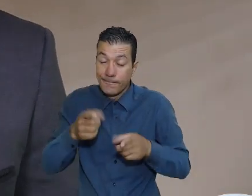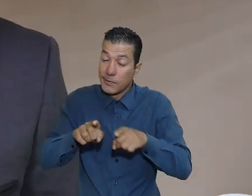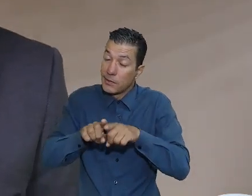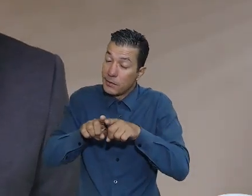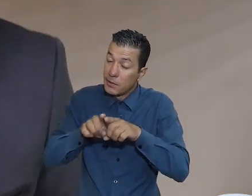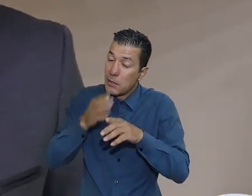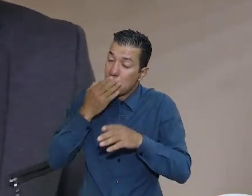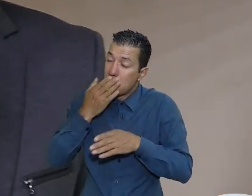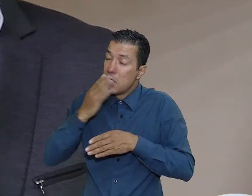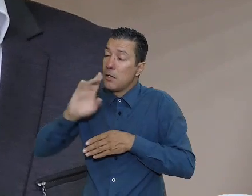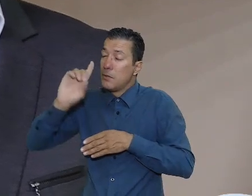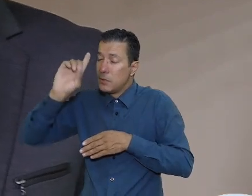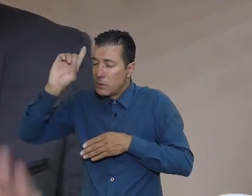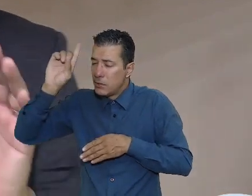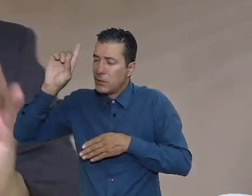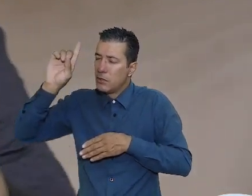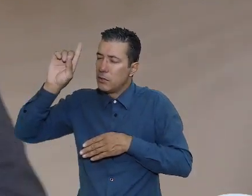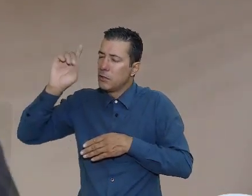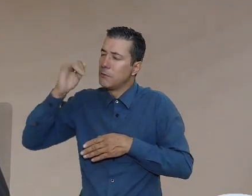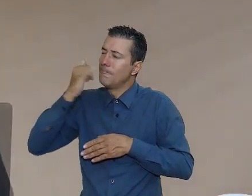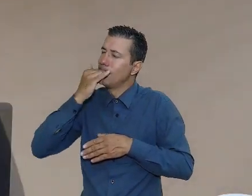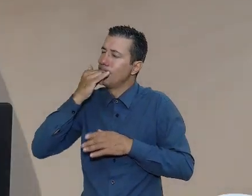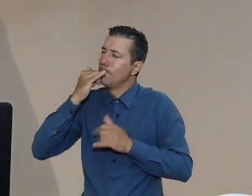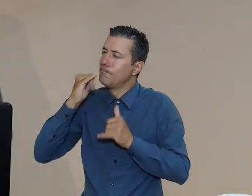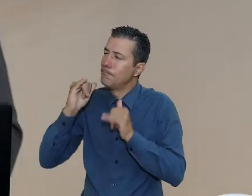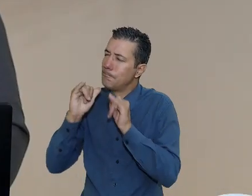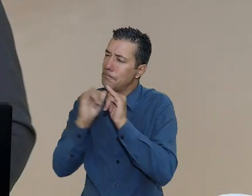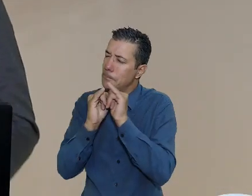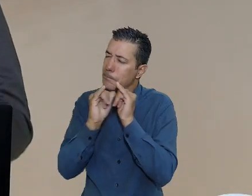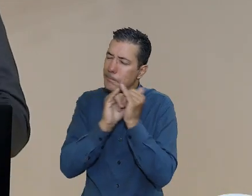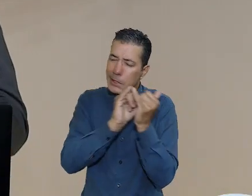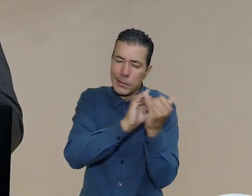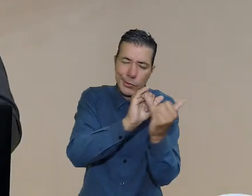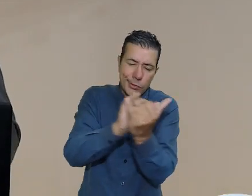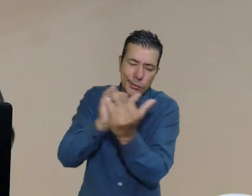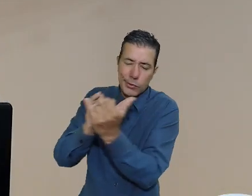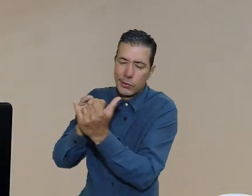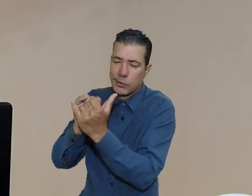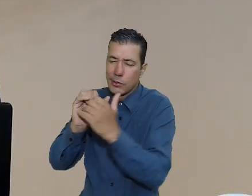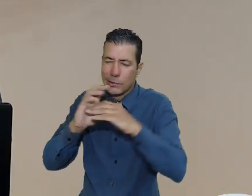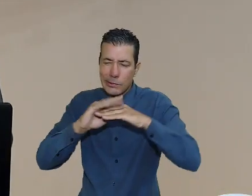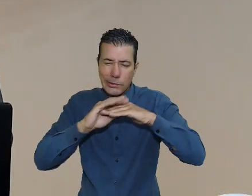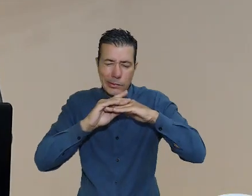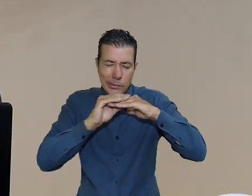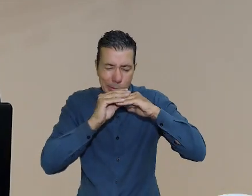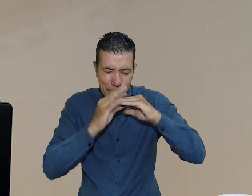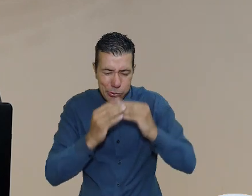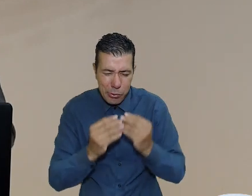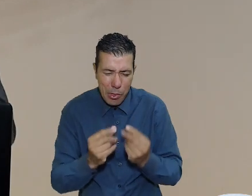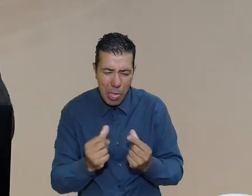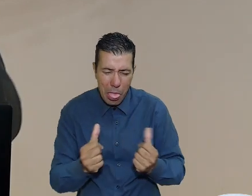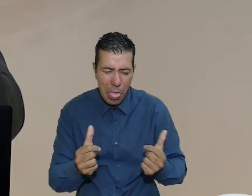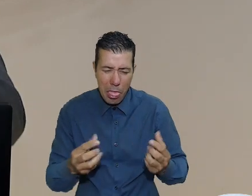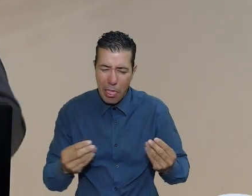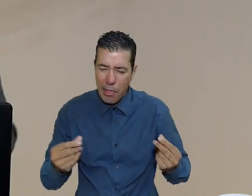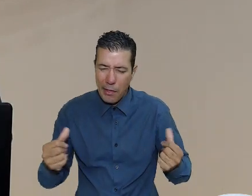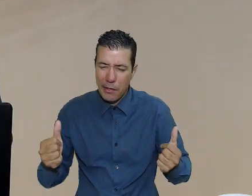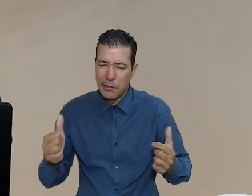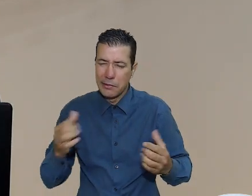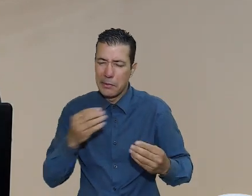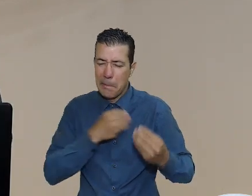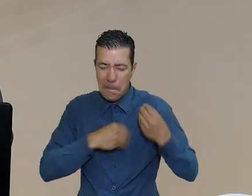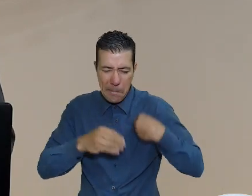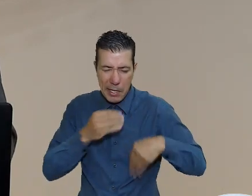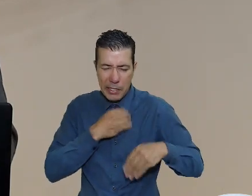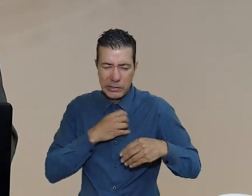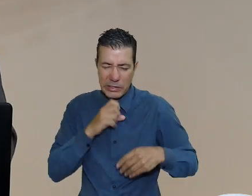que nós pedimos agora, ó Deus, é que o Senhor nos perdoe. Que o Senhor cure cada um de nós da enfermidade do pecado, do